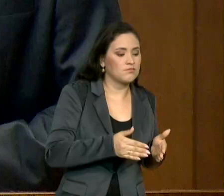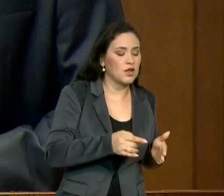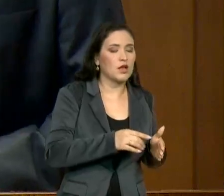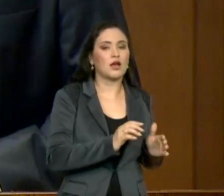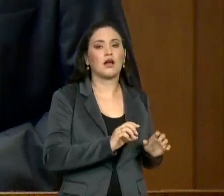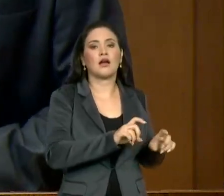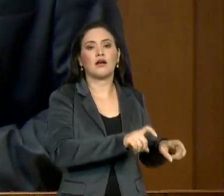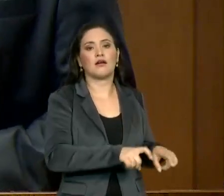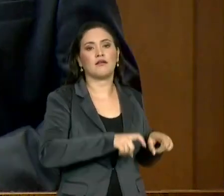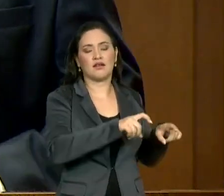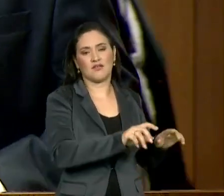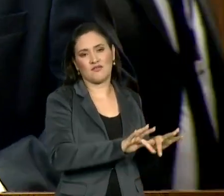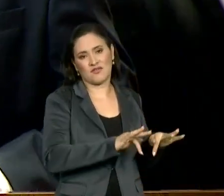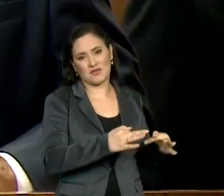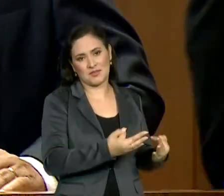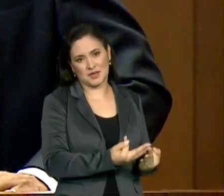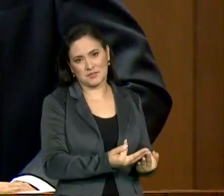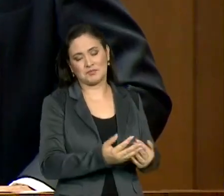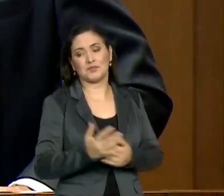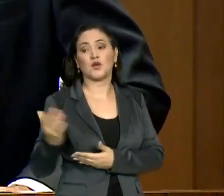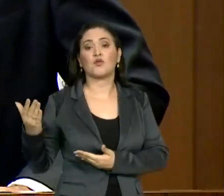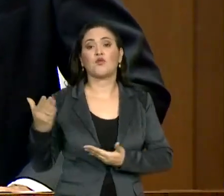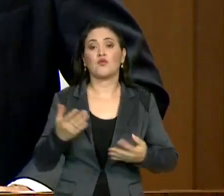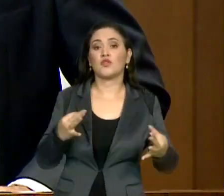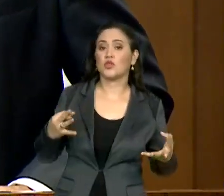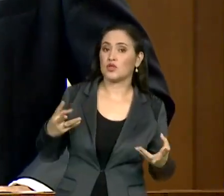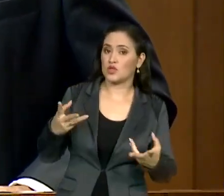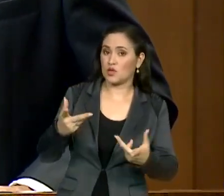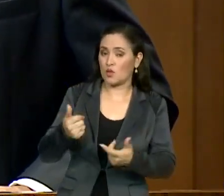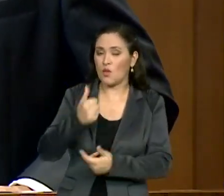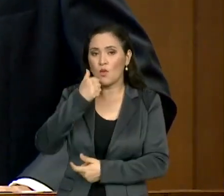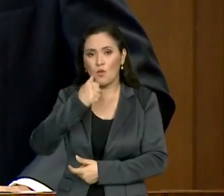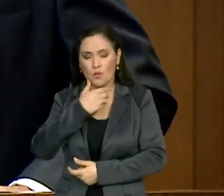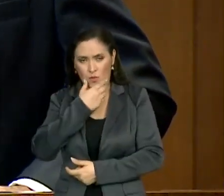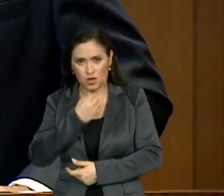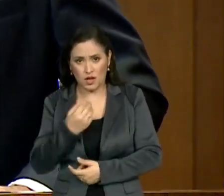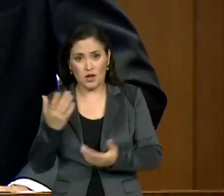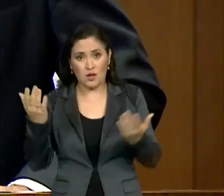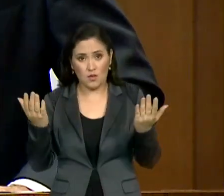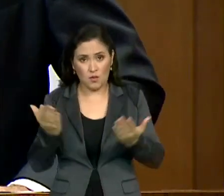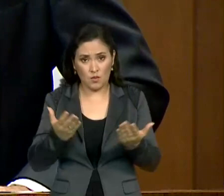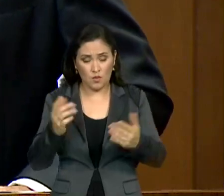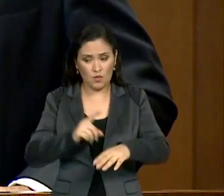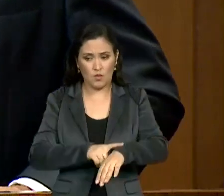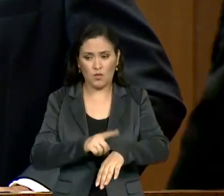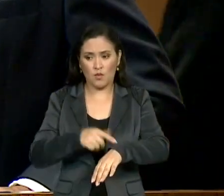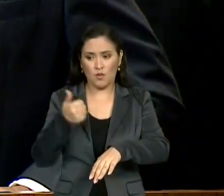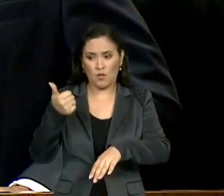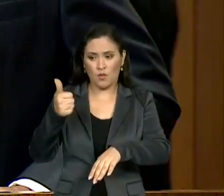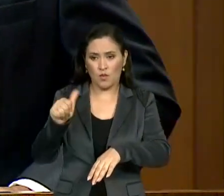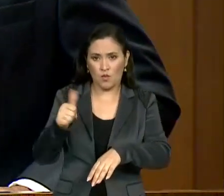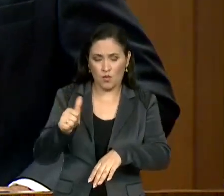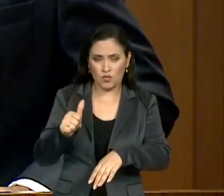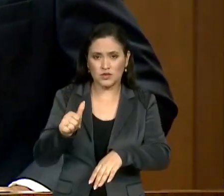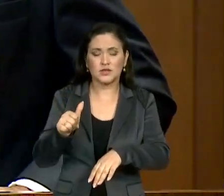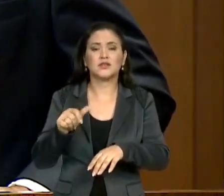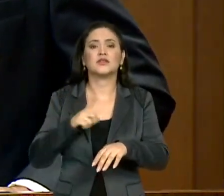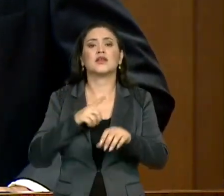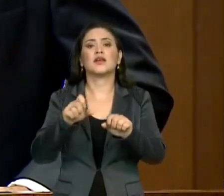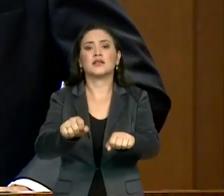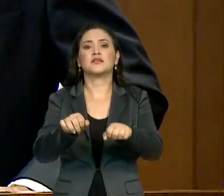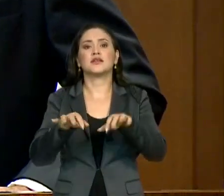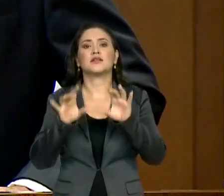convido a todos e a todas, para que possamos participar hoje, nesse momento, às 11 horas, que essa casa fará uma sessão